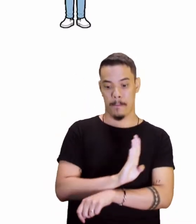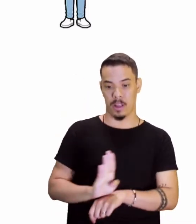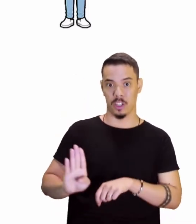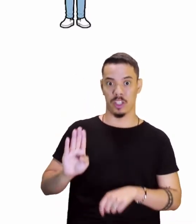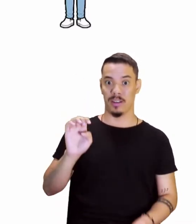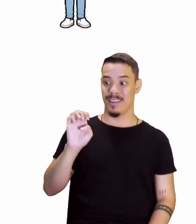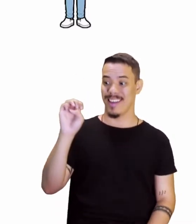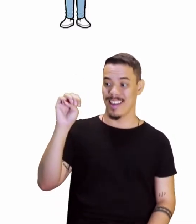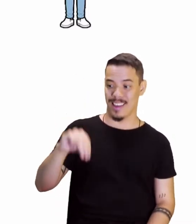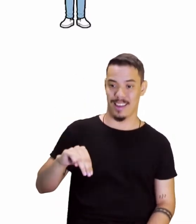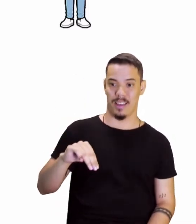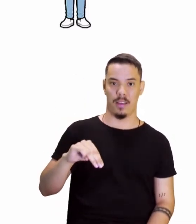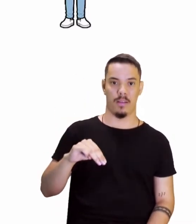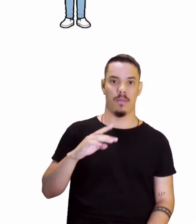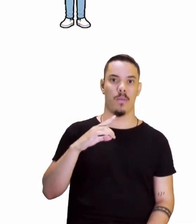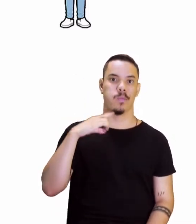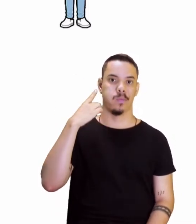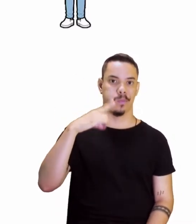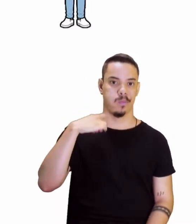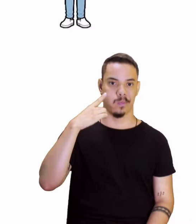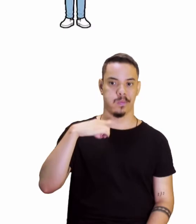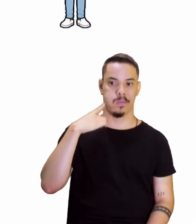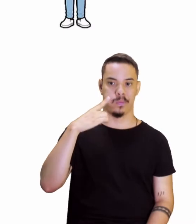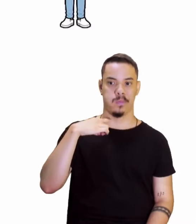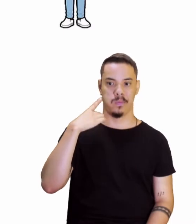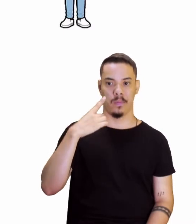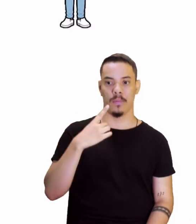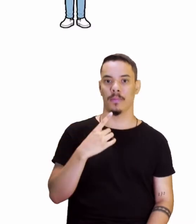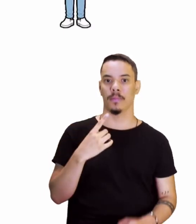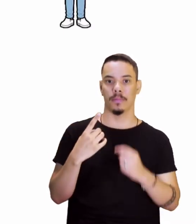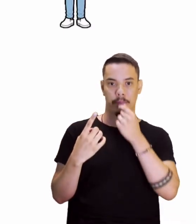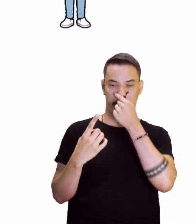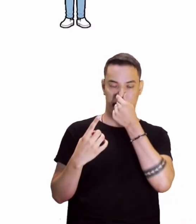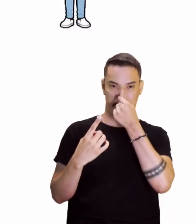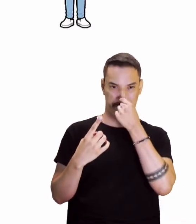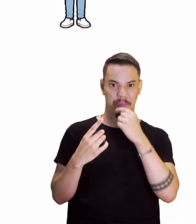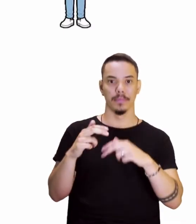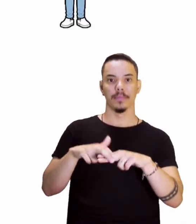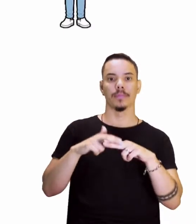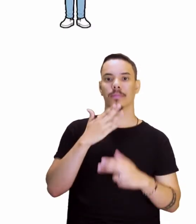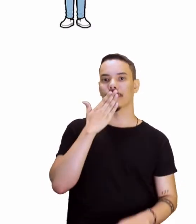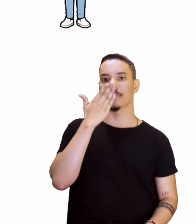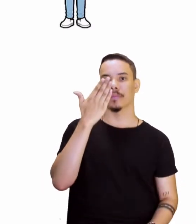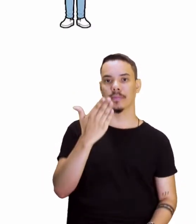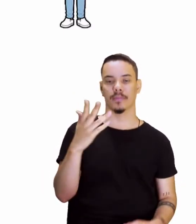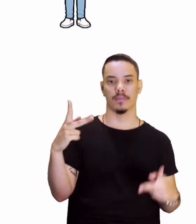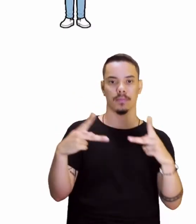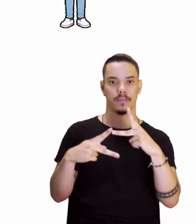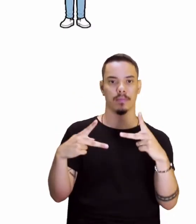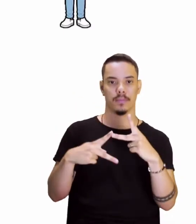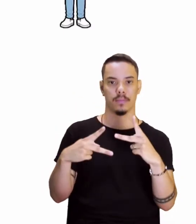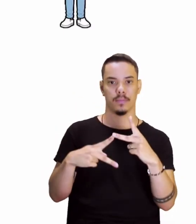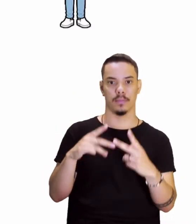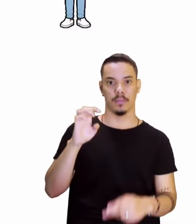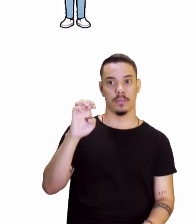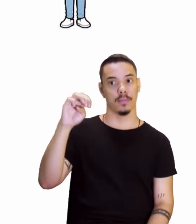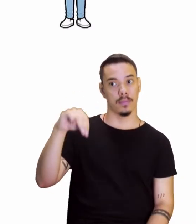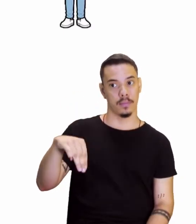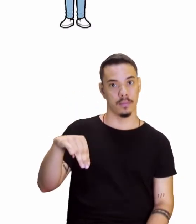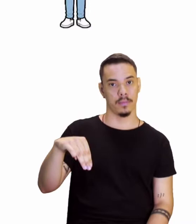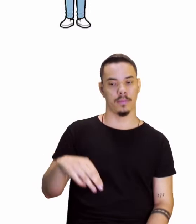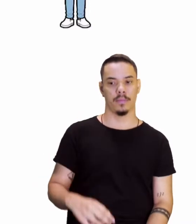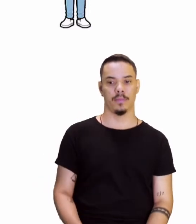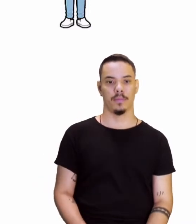em direito. Pede a preposição e,